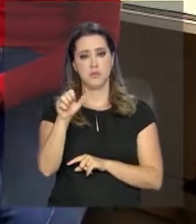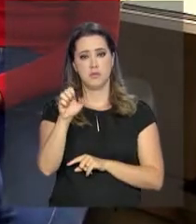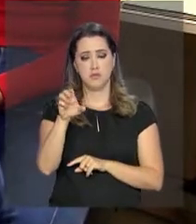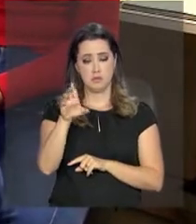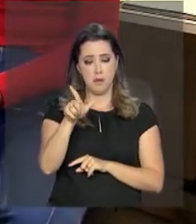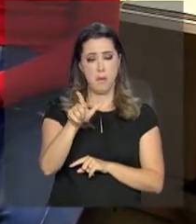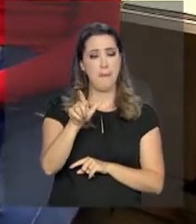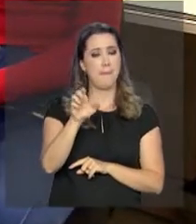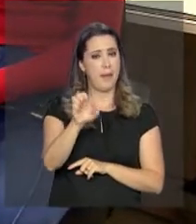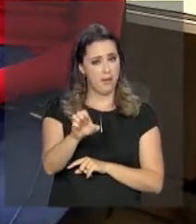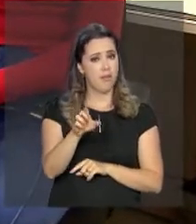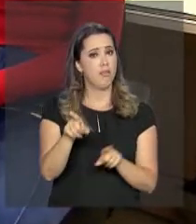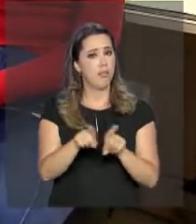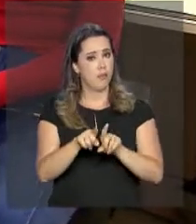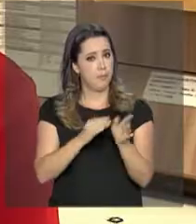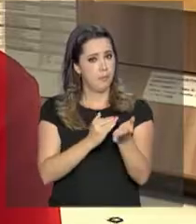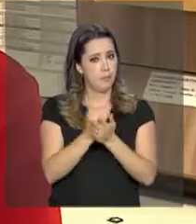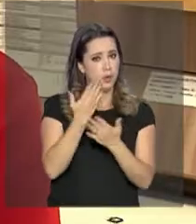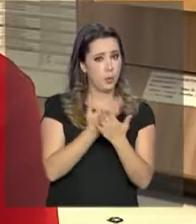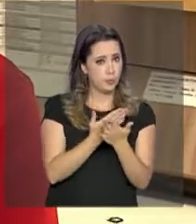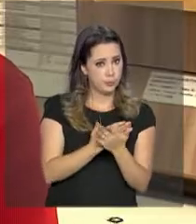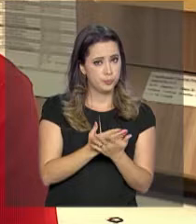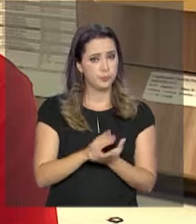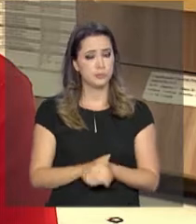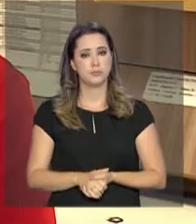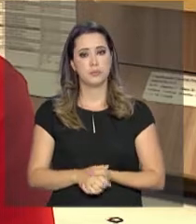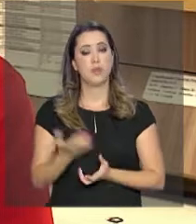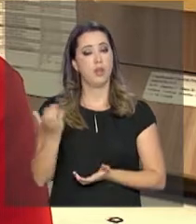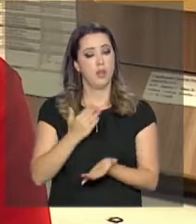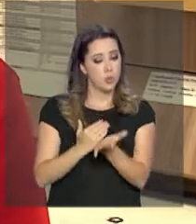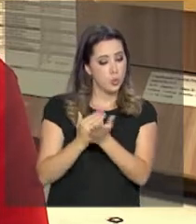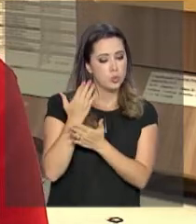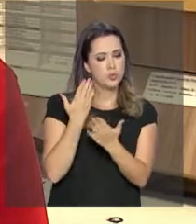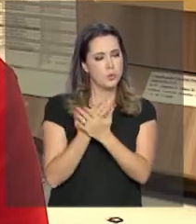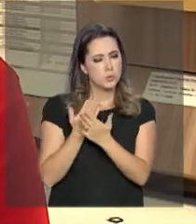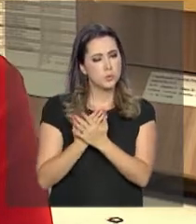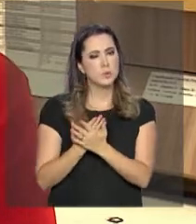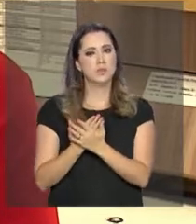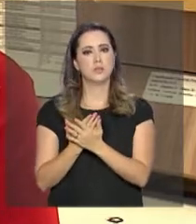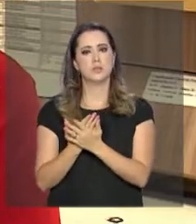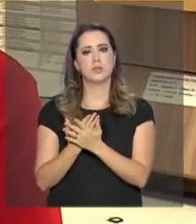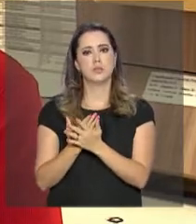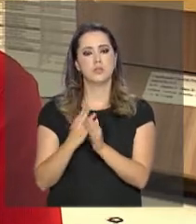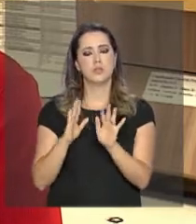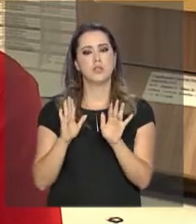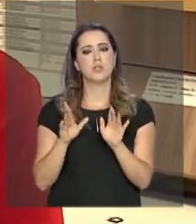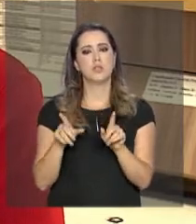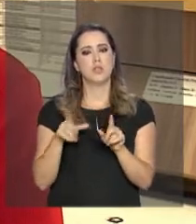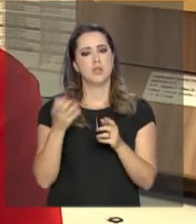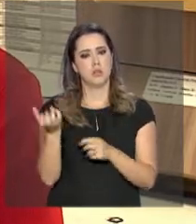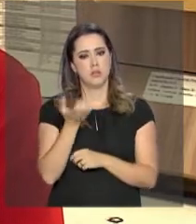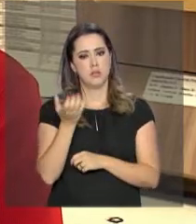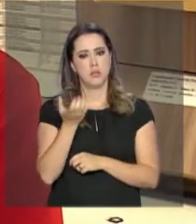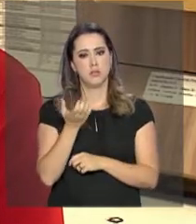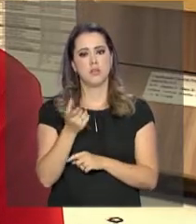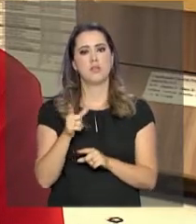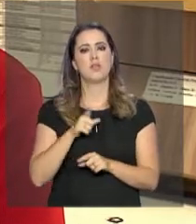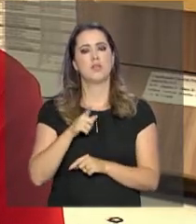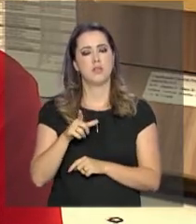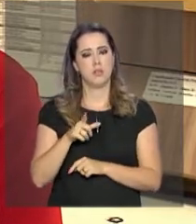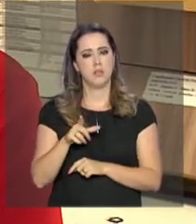estudar e têm metas eu quero continuar estudando quero terminar se fosse possível